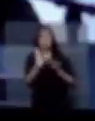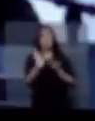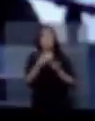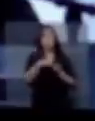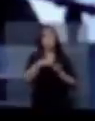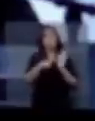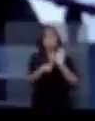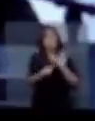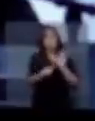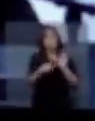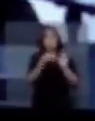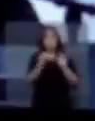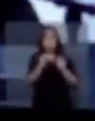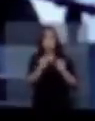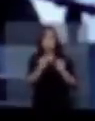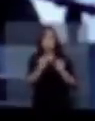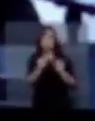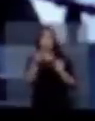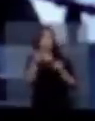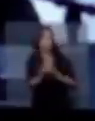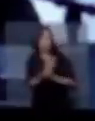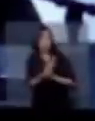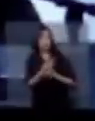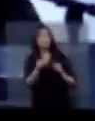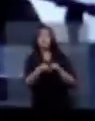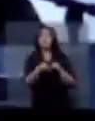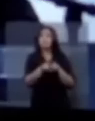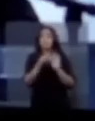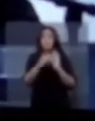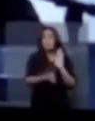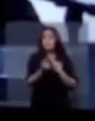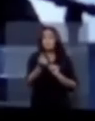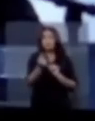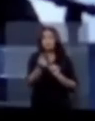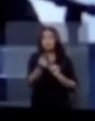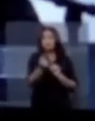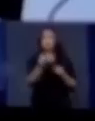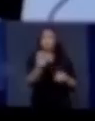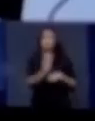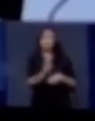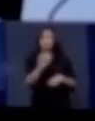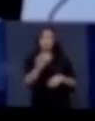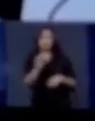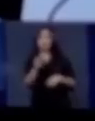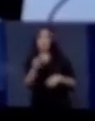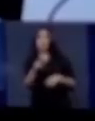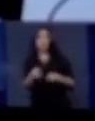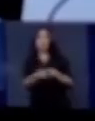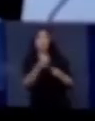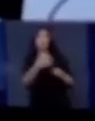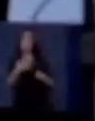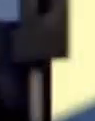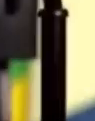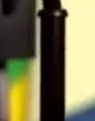então demonstrando que é muito mais eficaz menos oneroso ao estado e altamente salutar